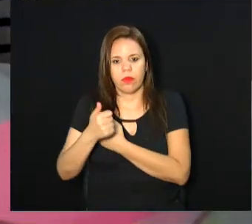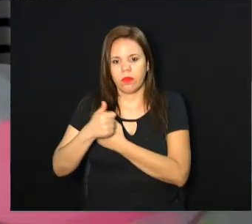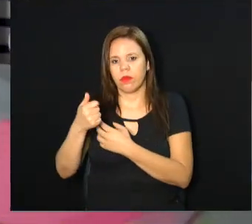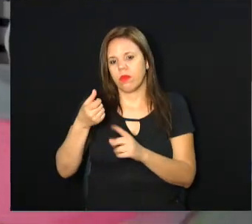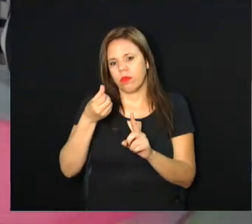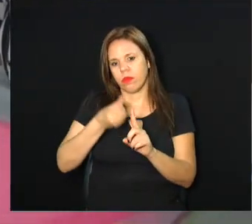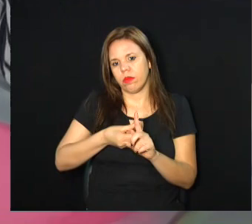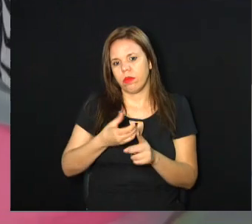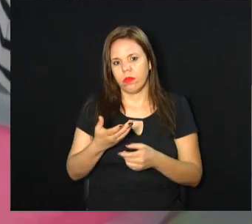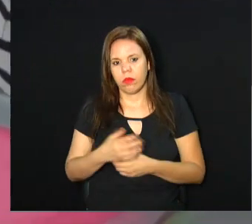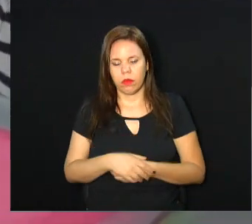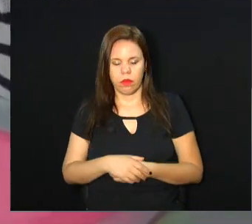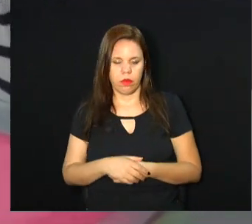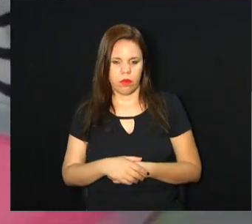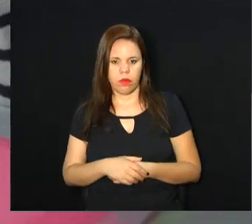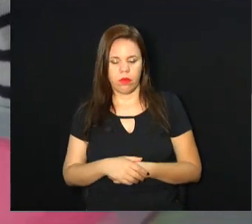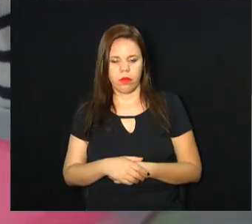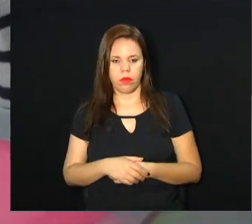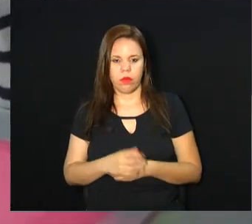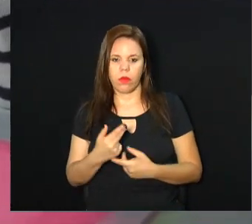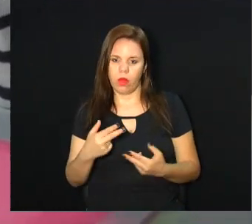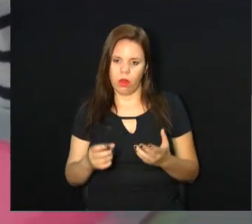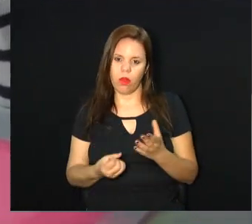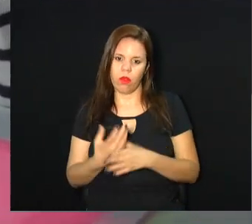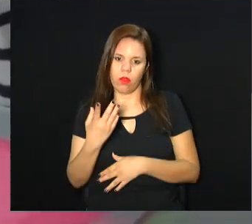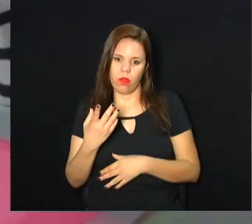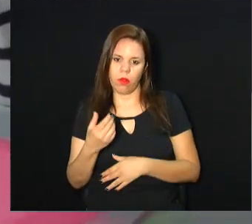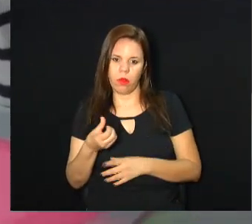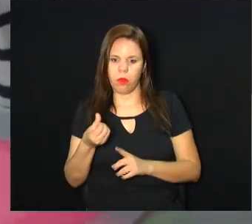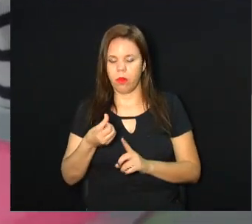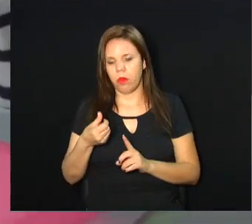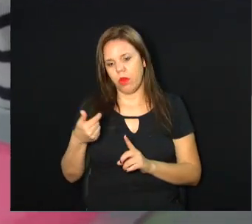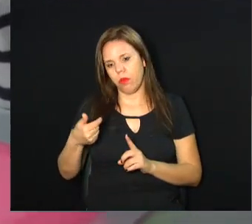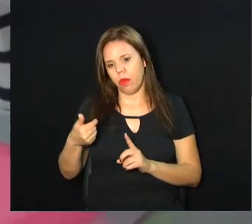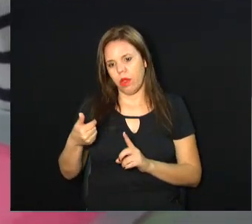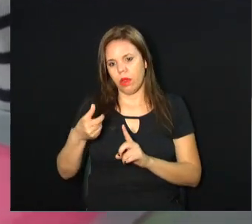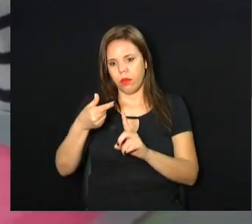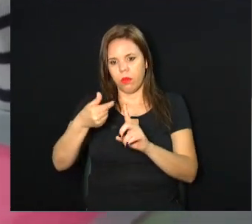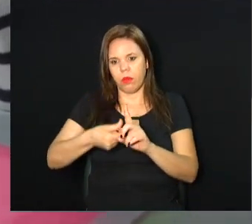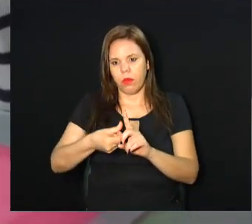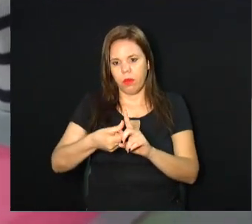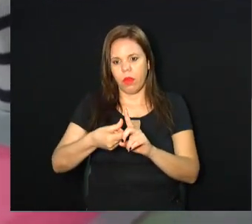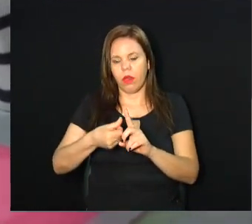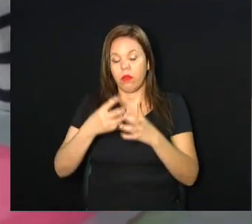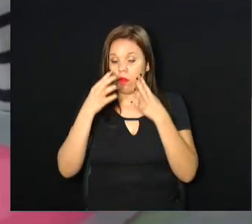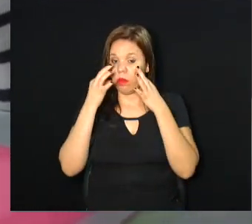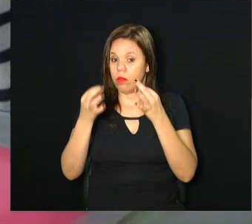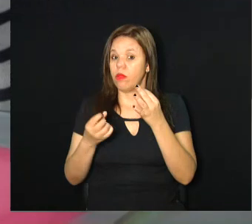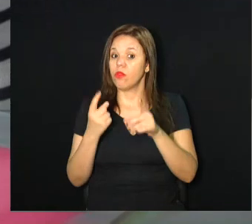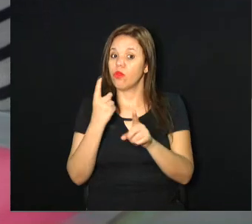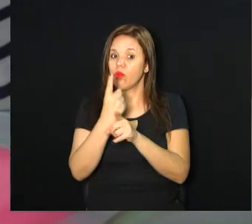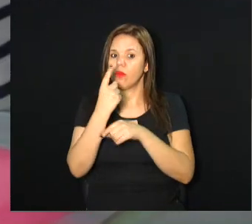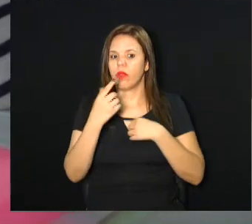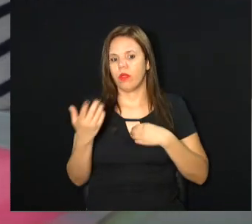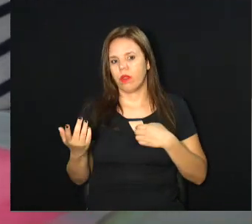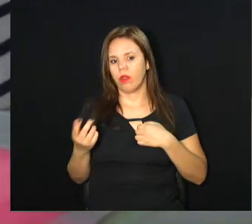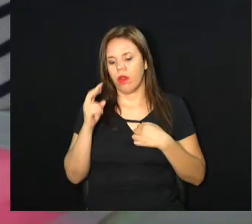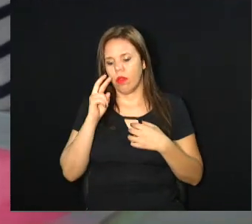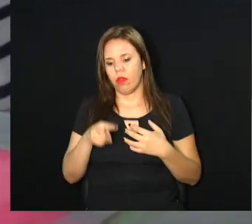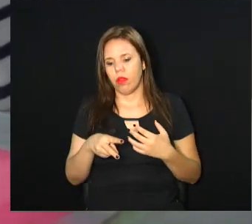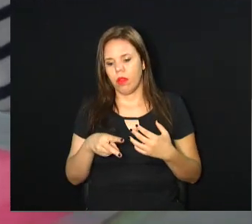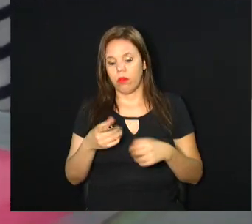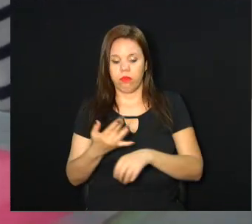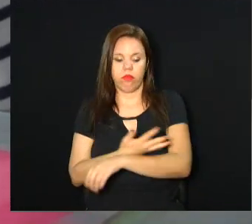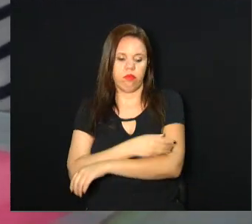bimestre? Porque alguma coisa aconteceu neste primeiro bimestre. Eu tenho que estar atento, descobrir, olhar para